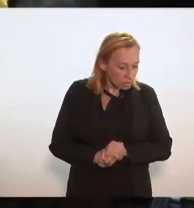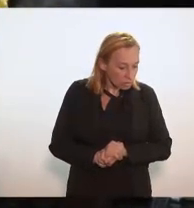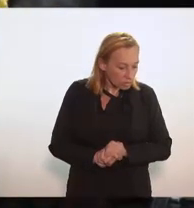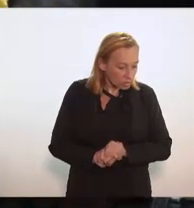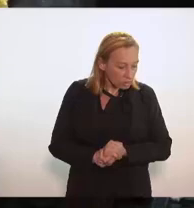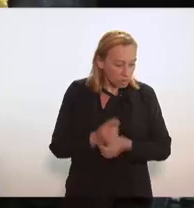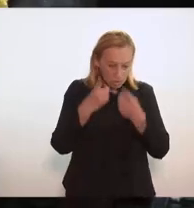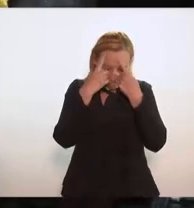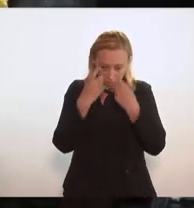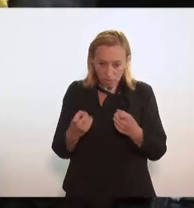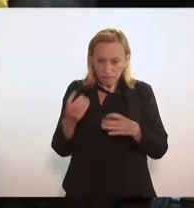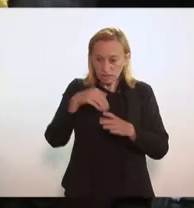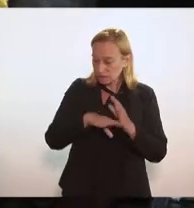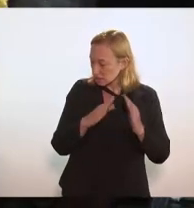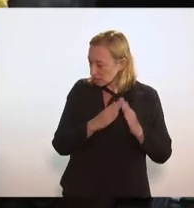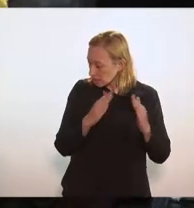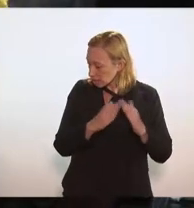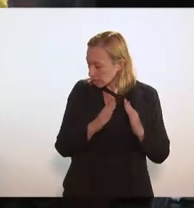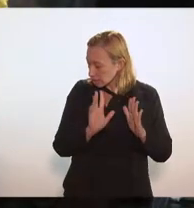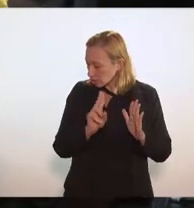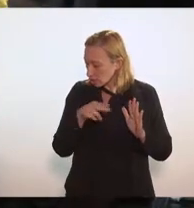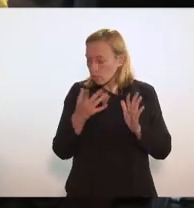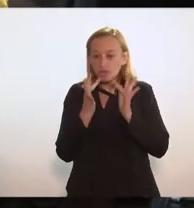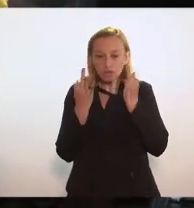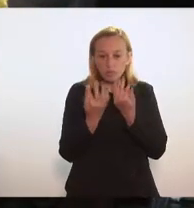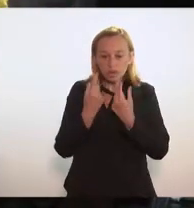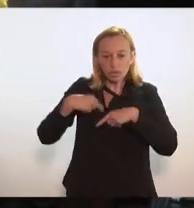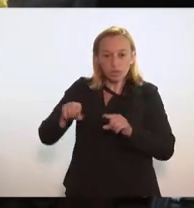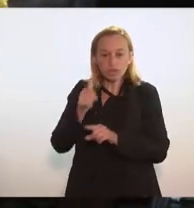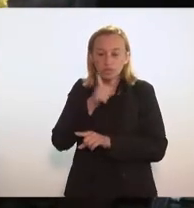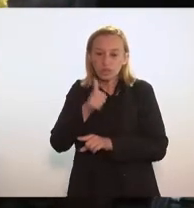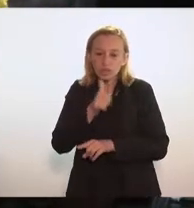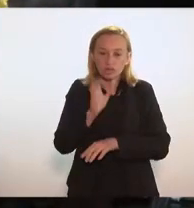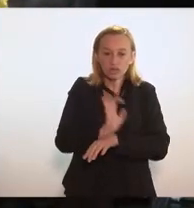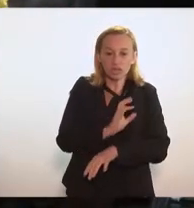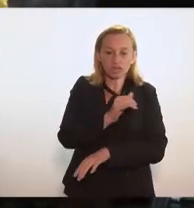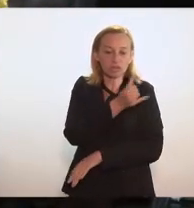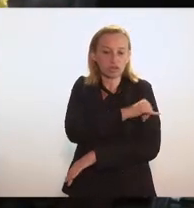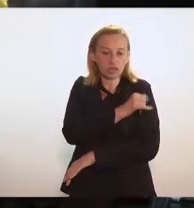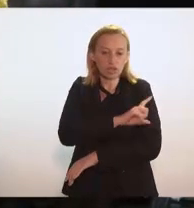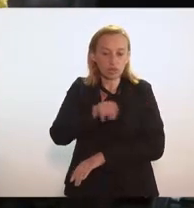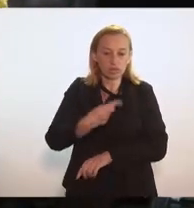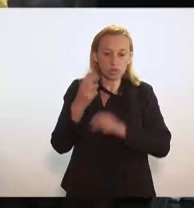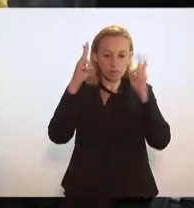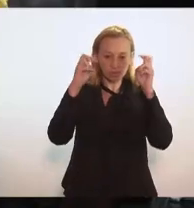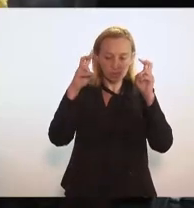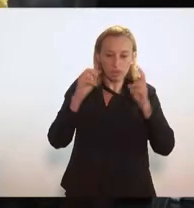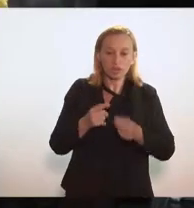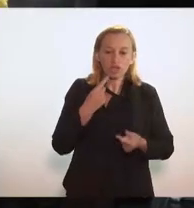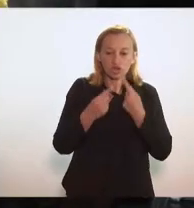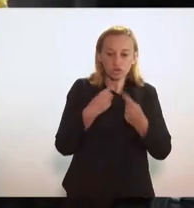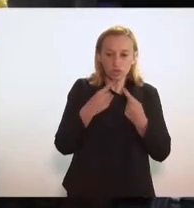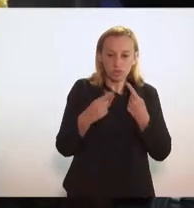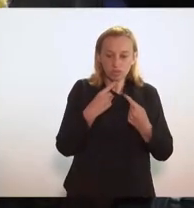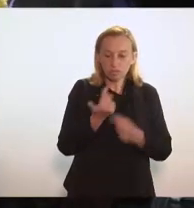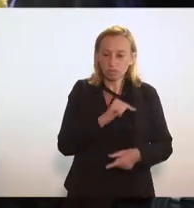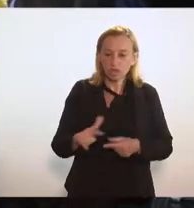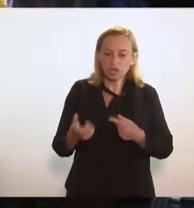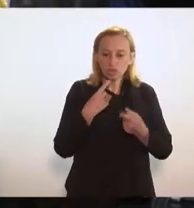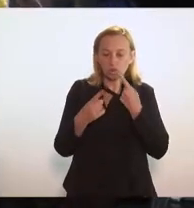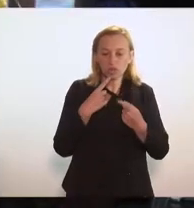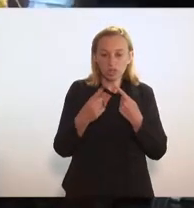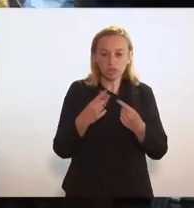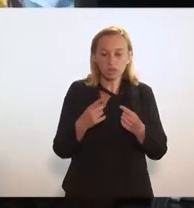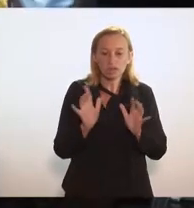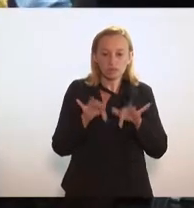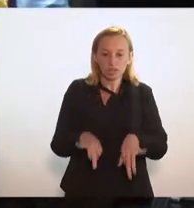por violência doméstica e familiar contra a mulher no âmbito do Estado do Rio de Janeiro e da outras providências. Em discussão. Não havendo quem queira